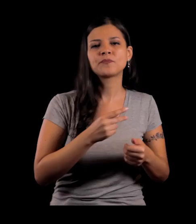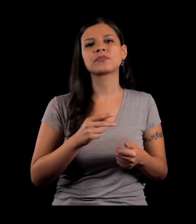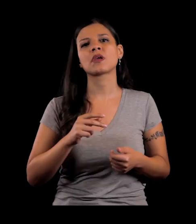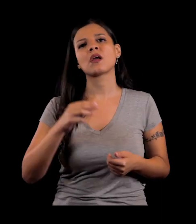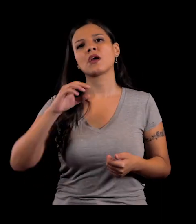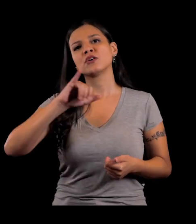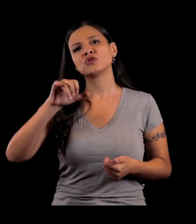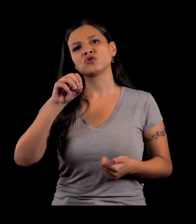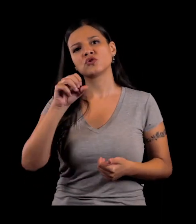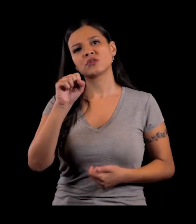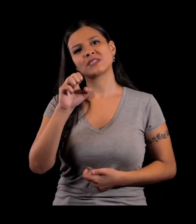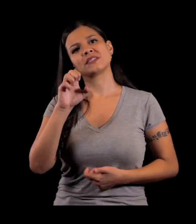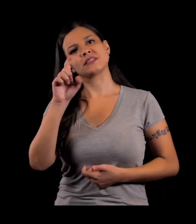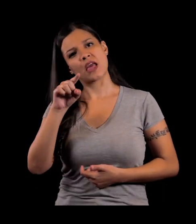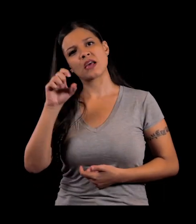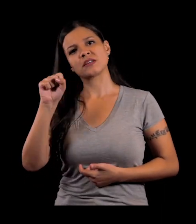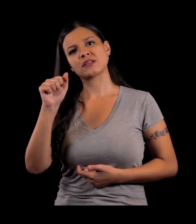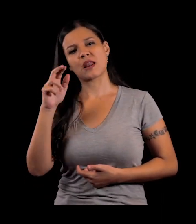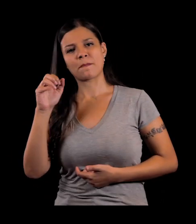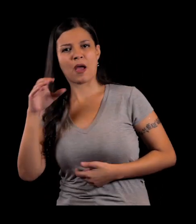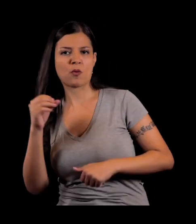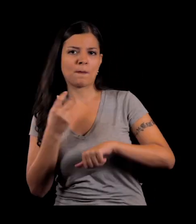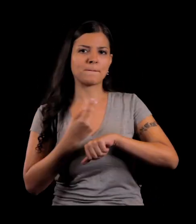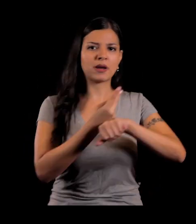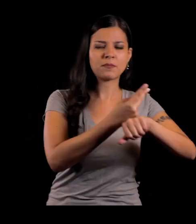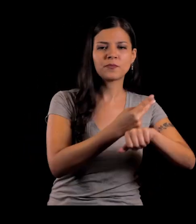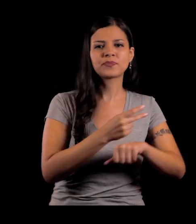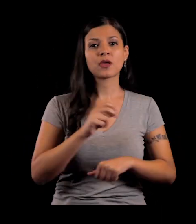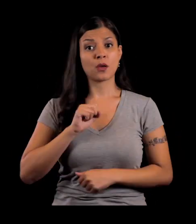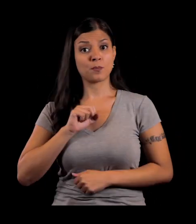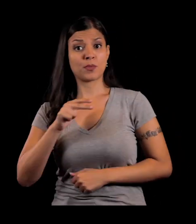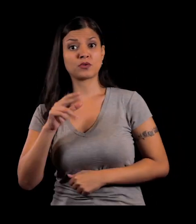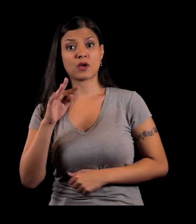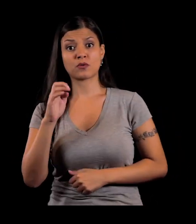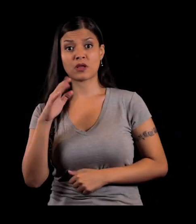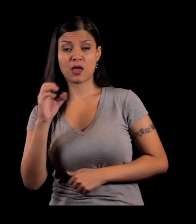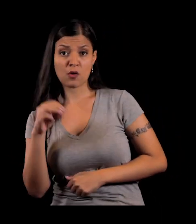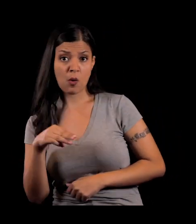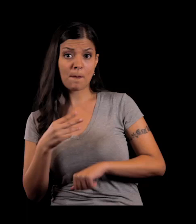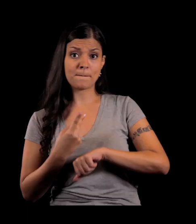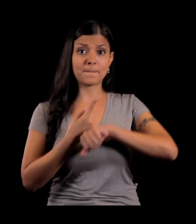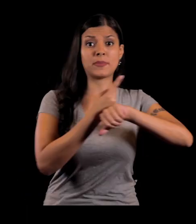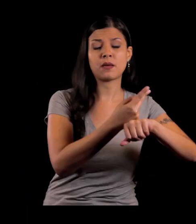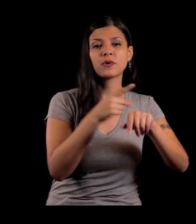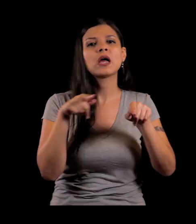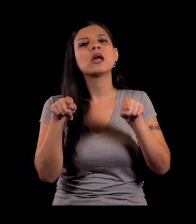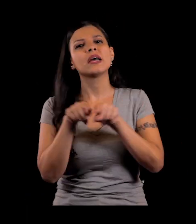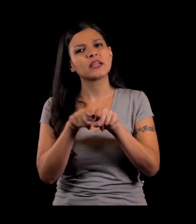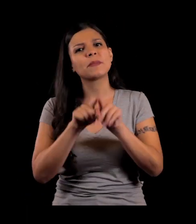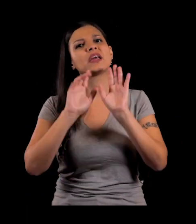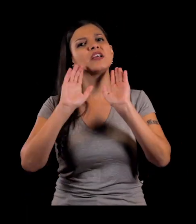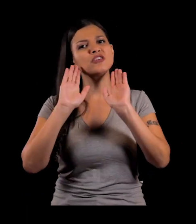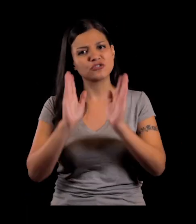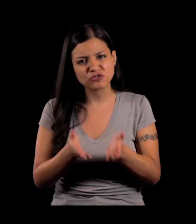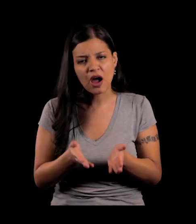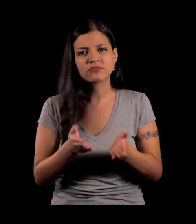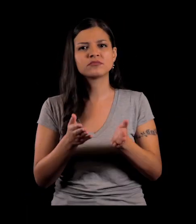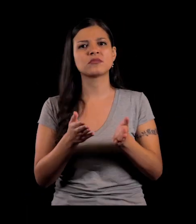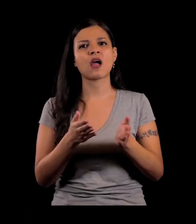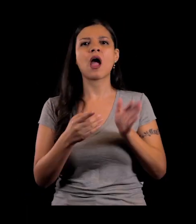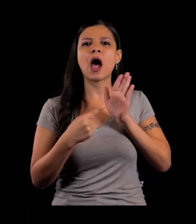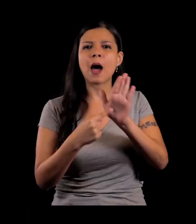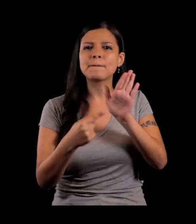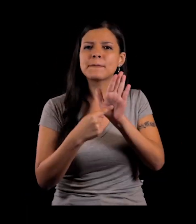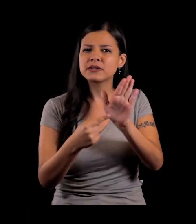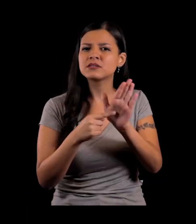José Saramago, Prêmio Portugal Telecom, e também apresentamos, fazemos breves apresentações sobre